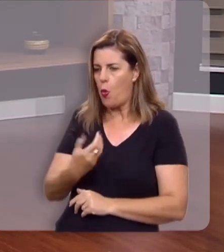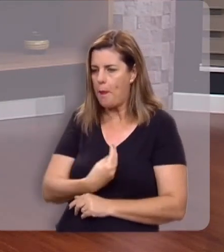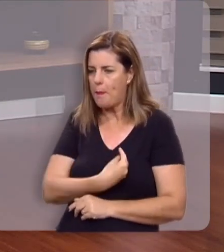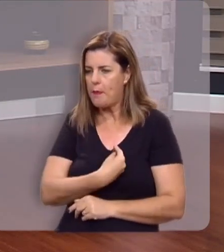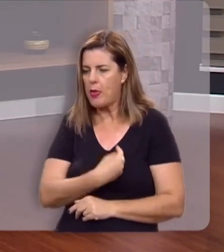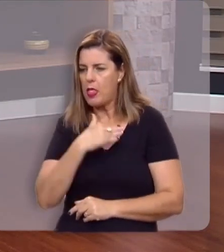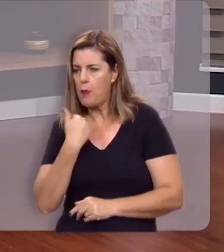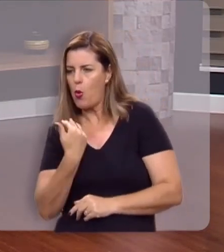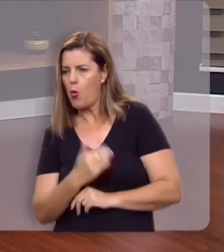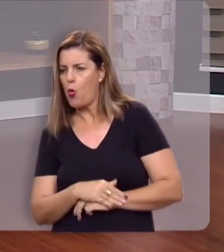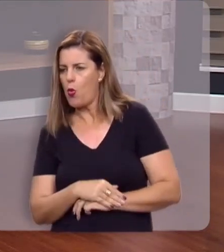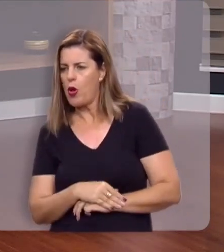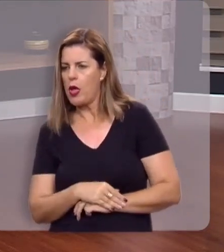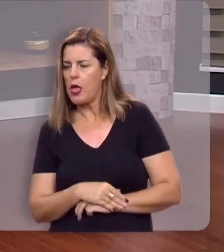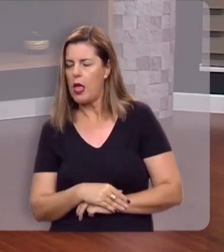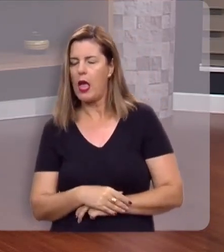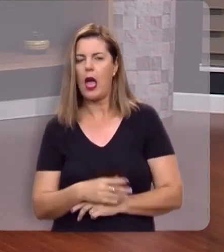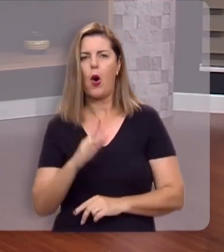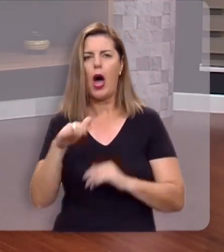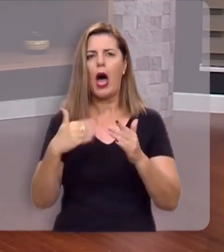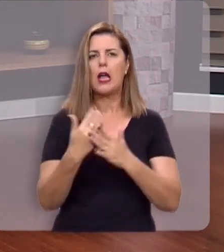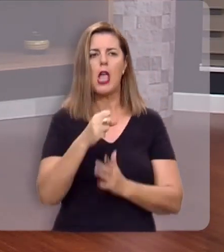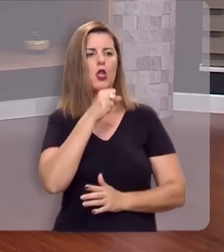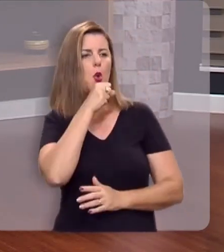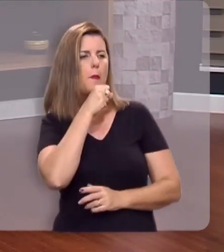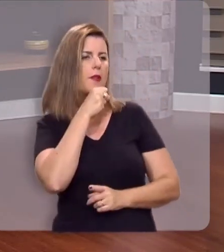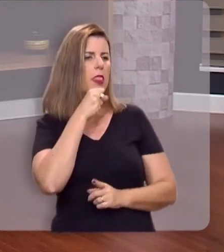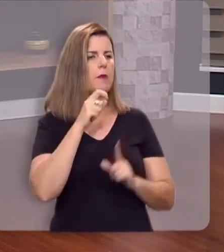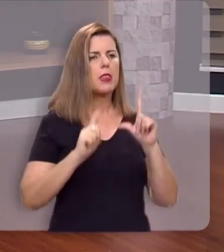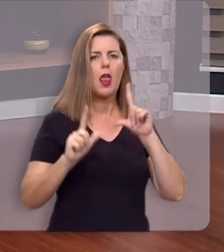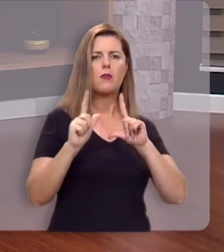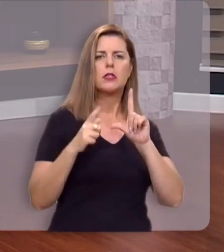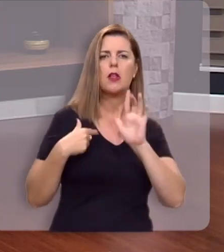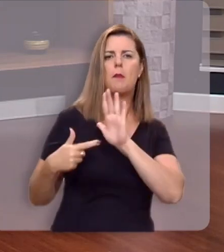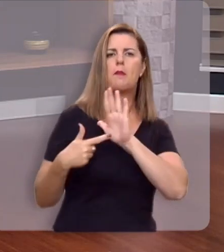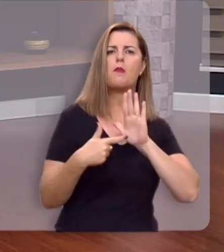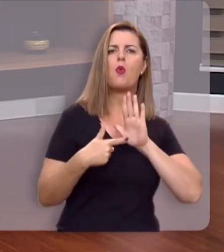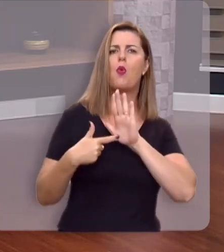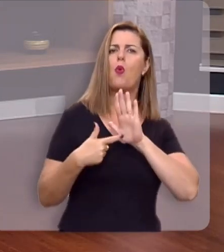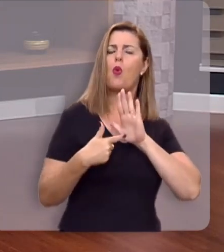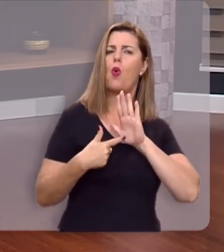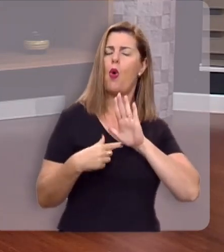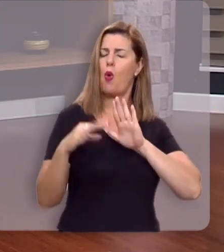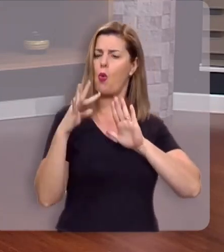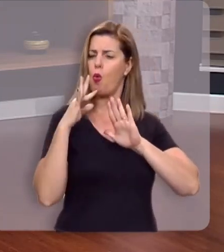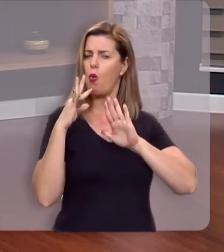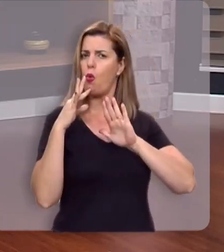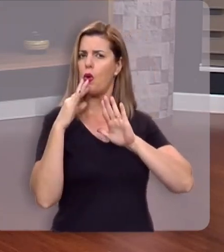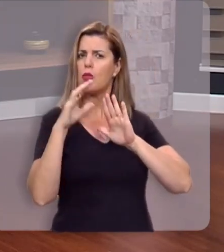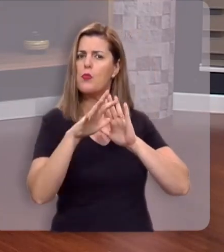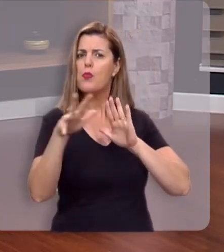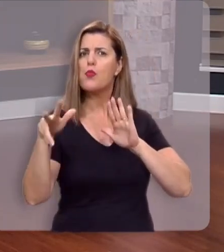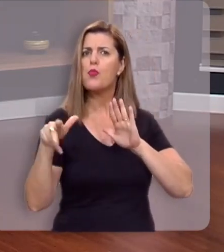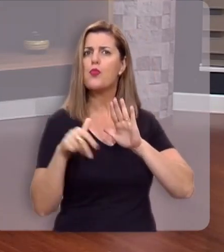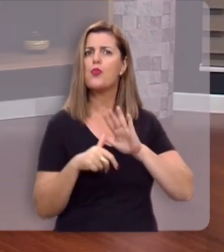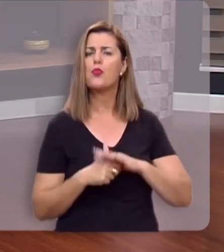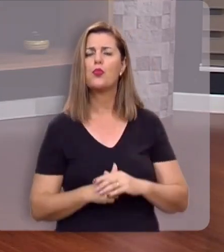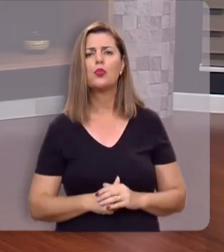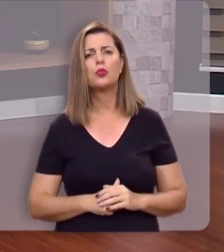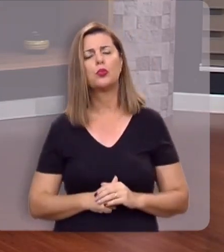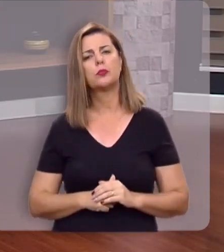com uma imprensa cobrindo e destacando a importância daquela personagem tão conhecida no